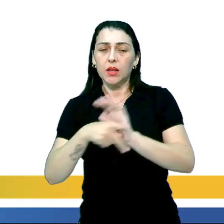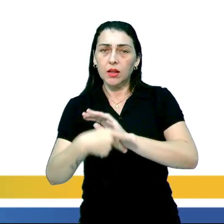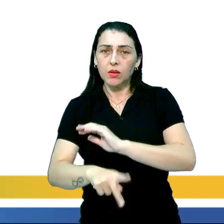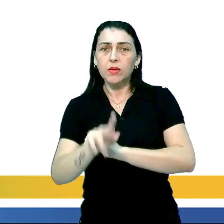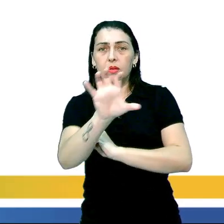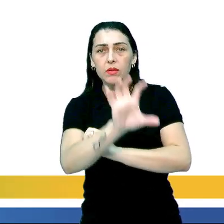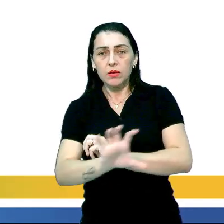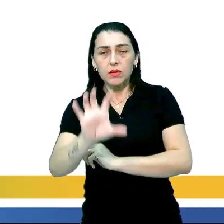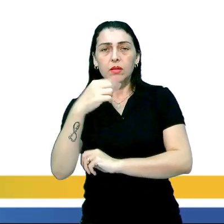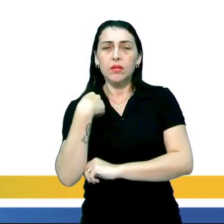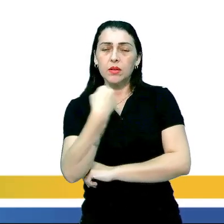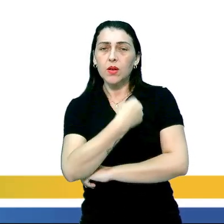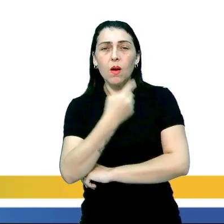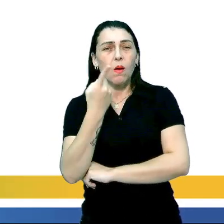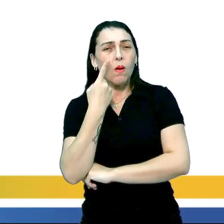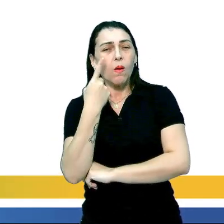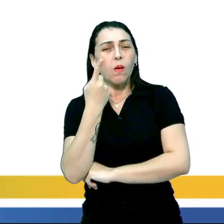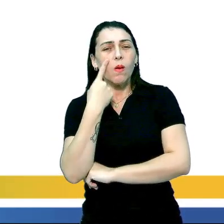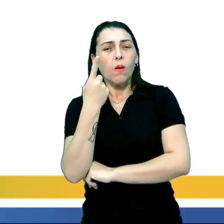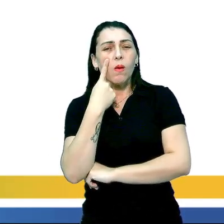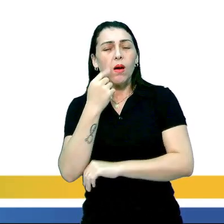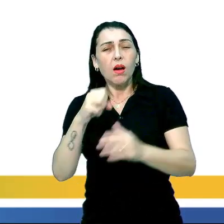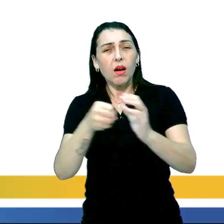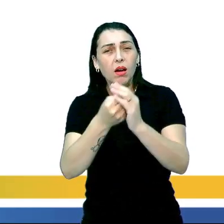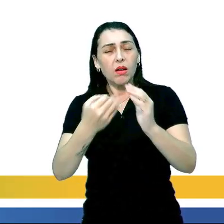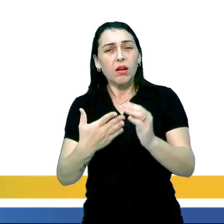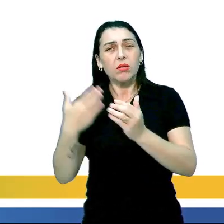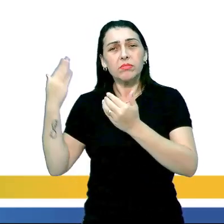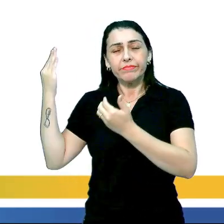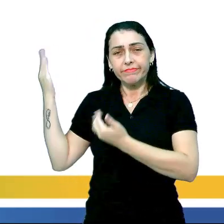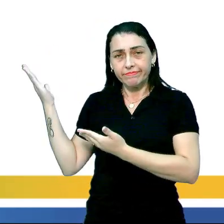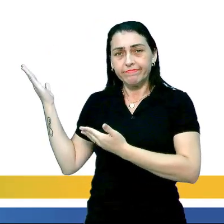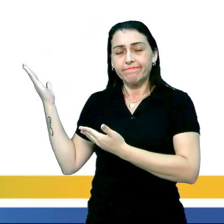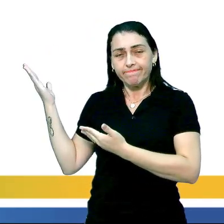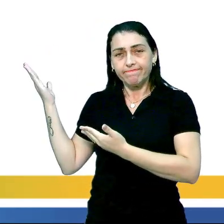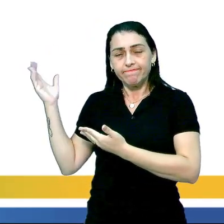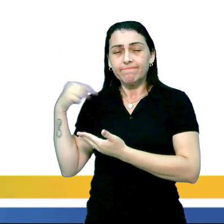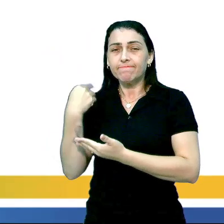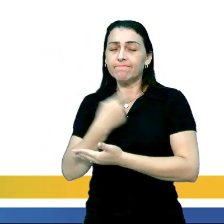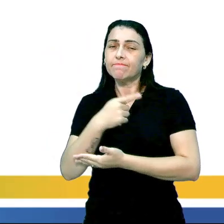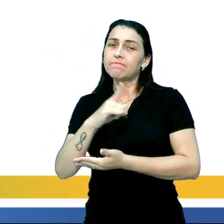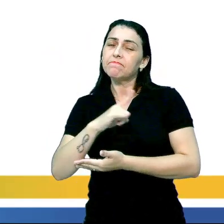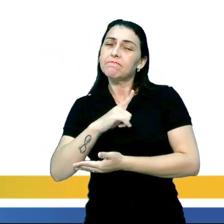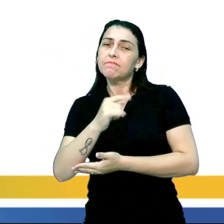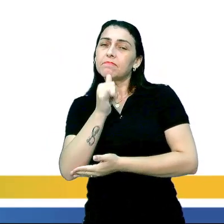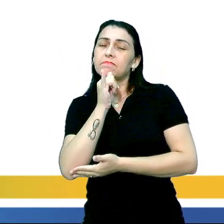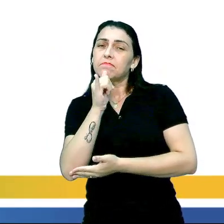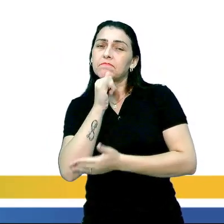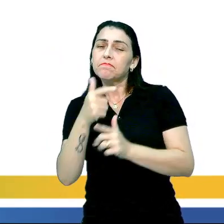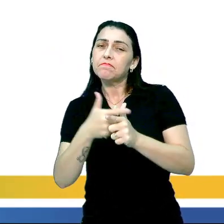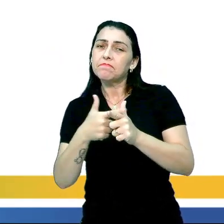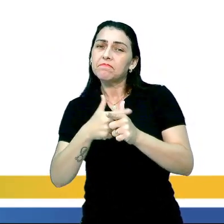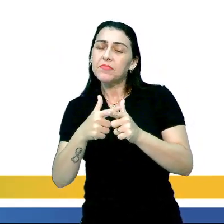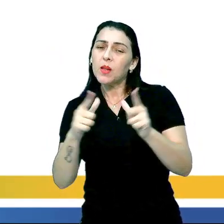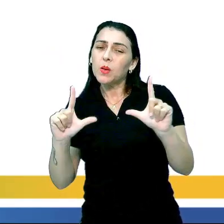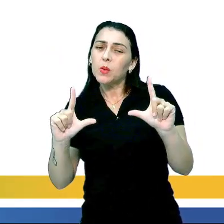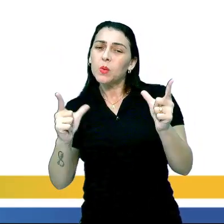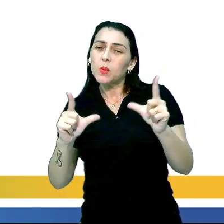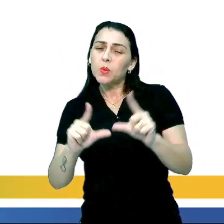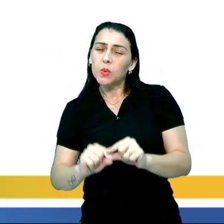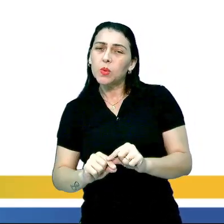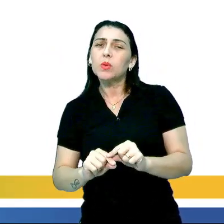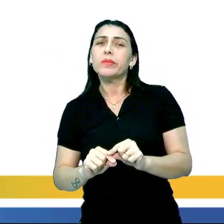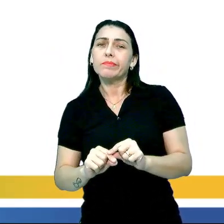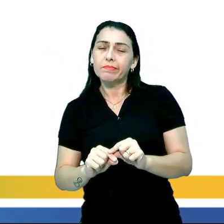nossa região. Olha como ficam as características do solo quando a gente tem, por exemplo, problema aí da diminuição da